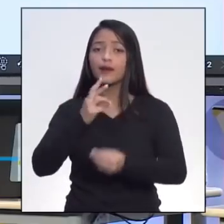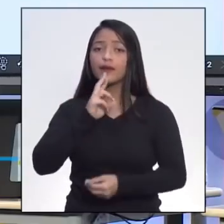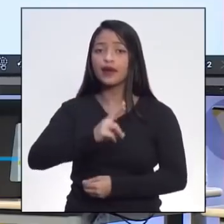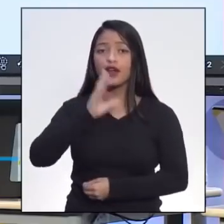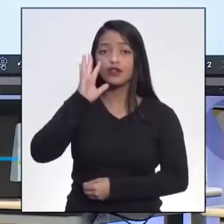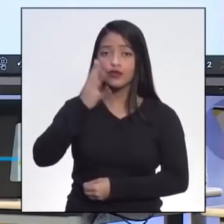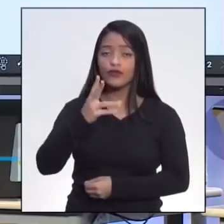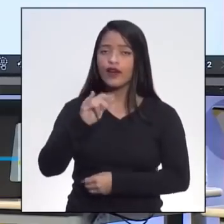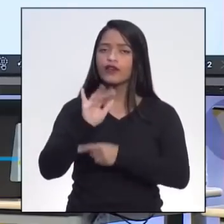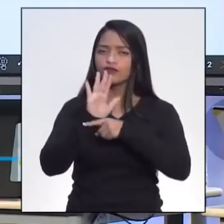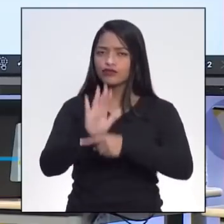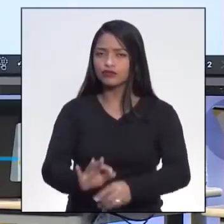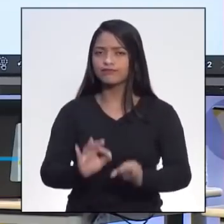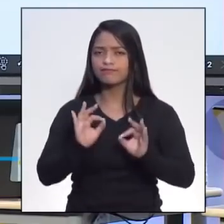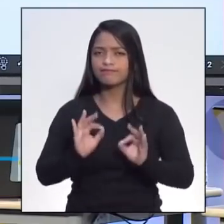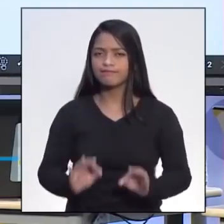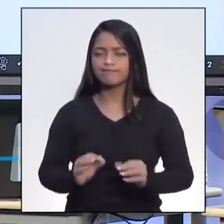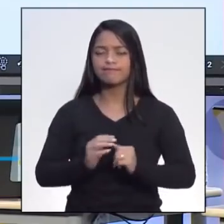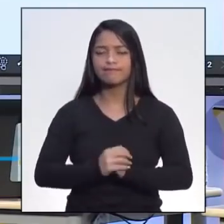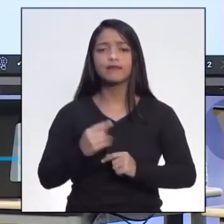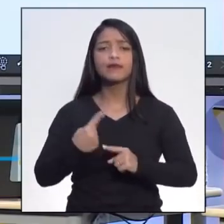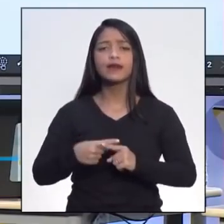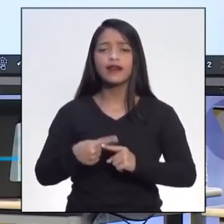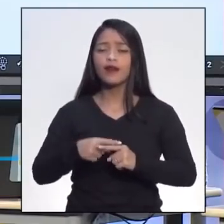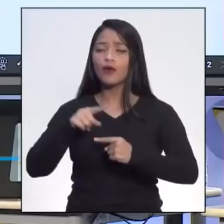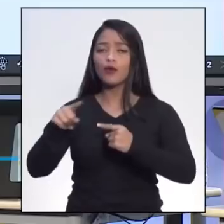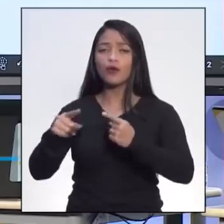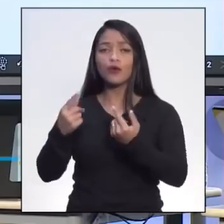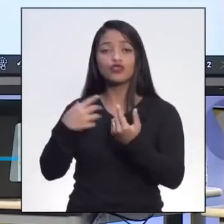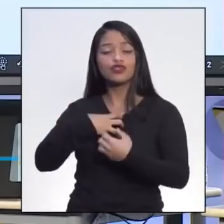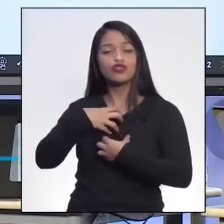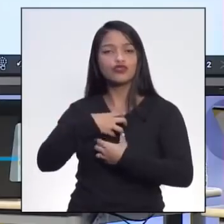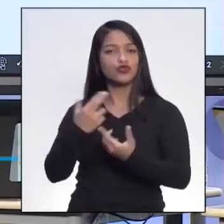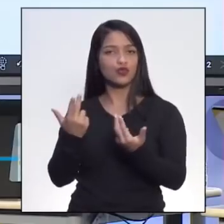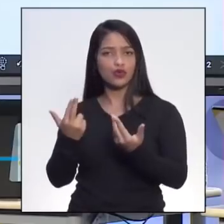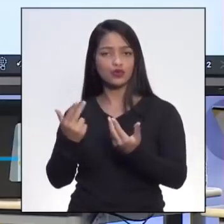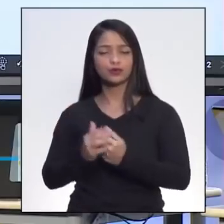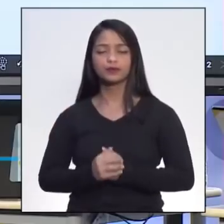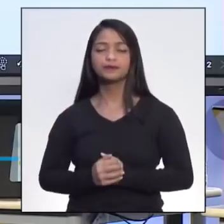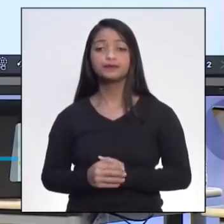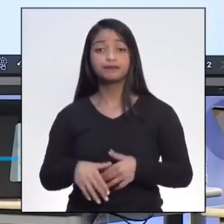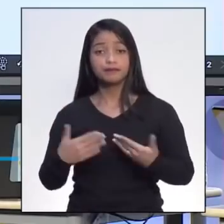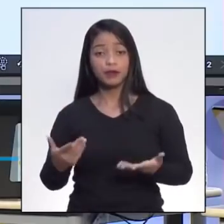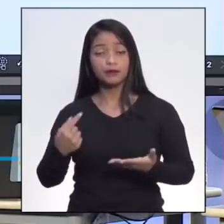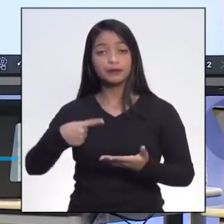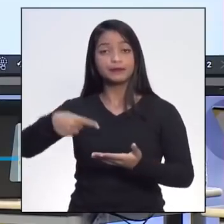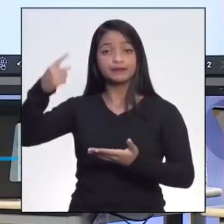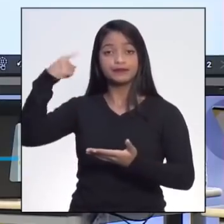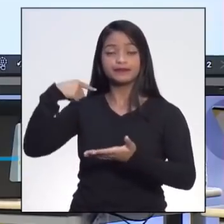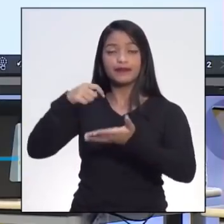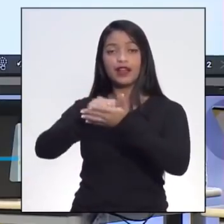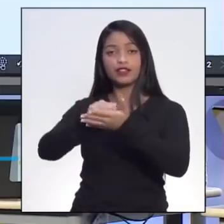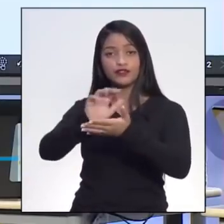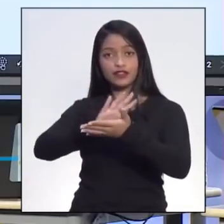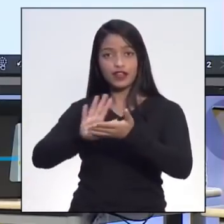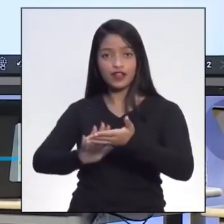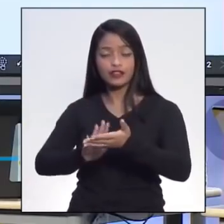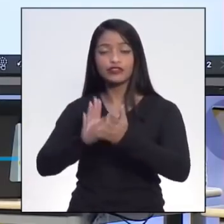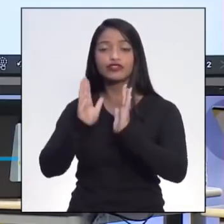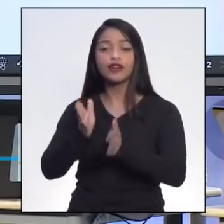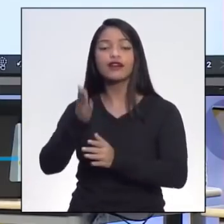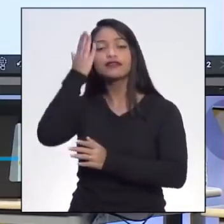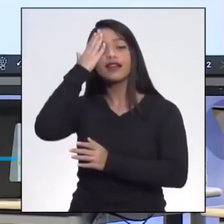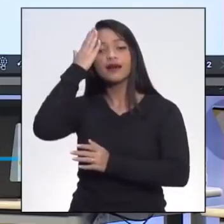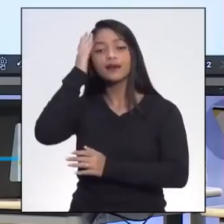vai ajudar bastante, porque a ideia é a mesma. Então, a gente já sabe, de acordo com a atividade